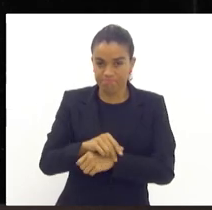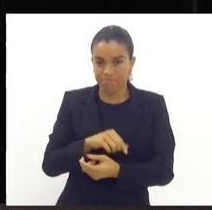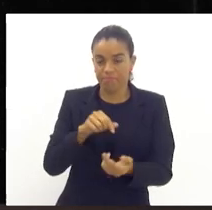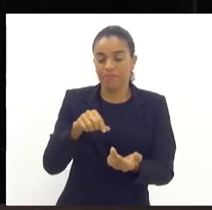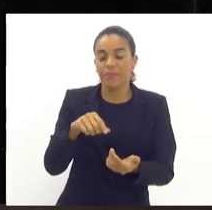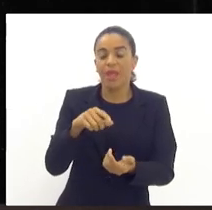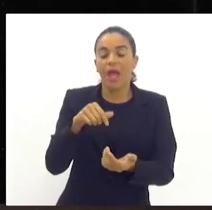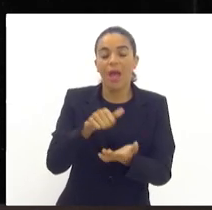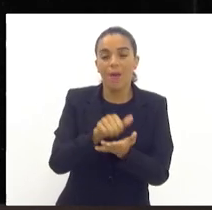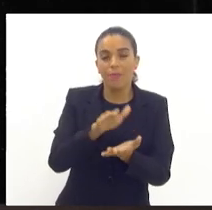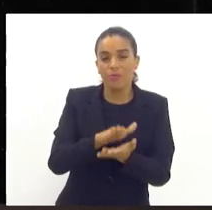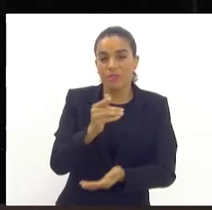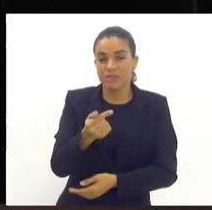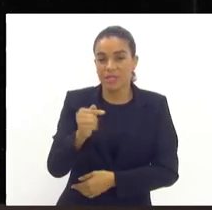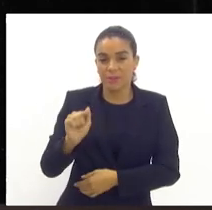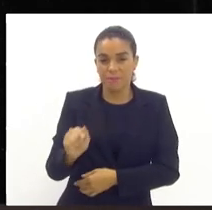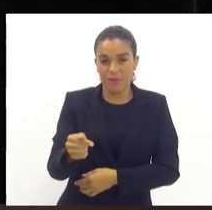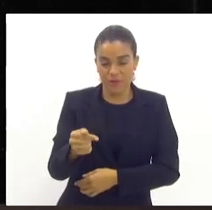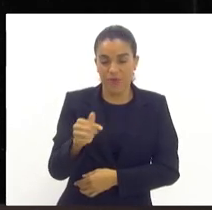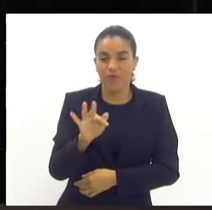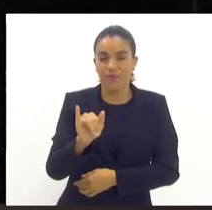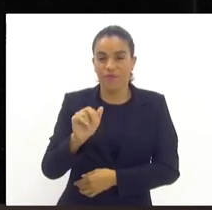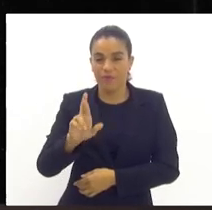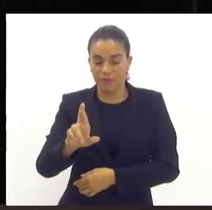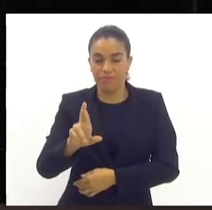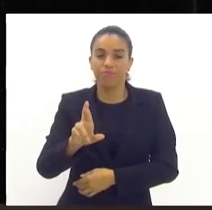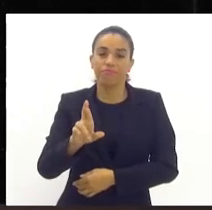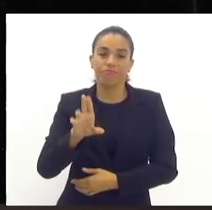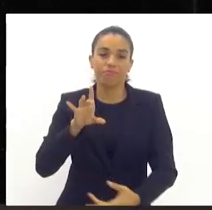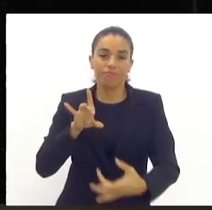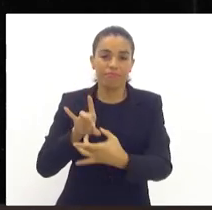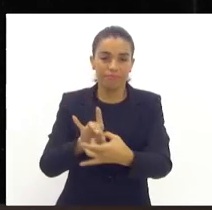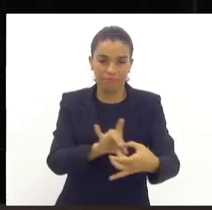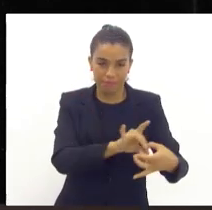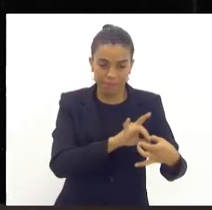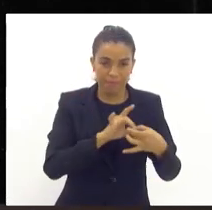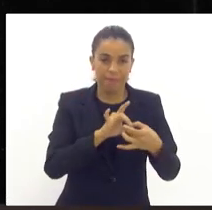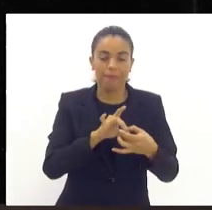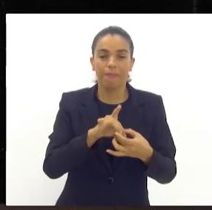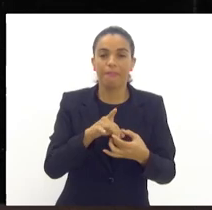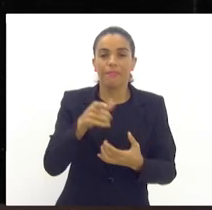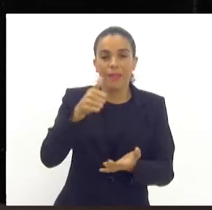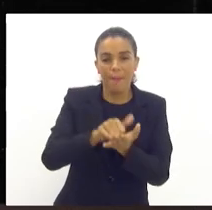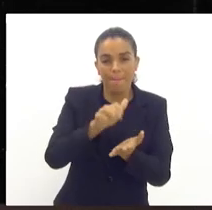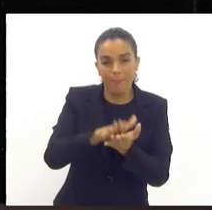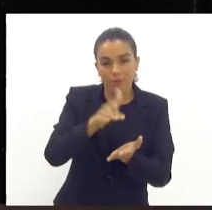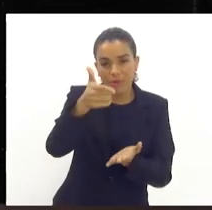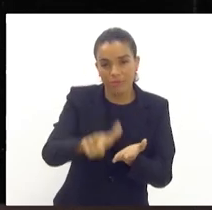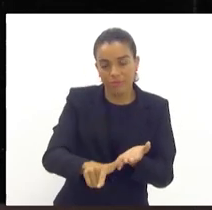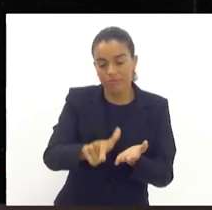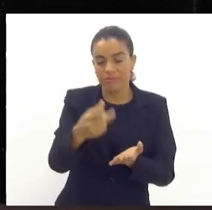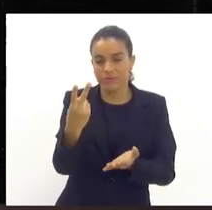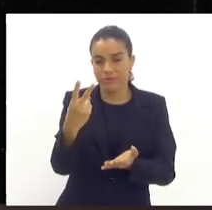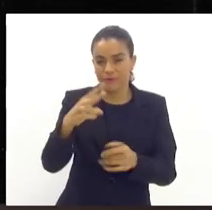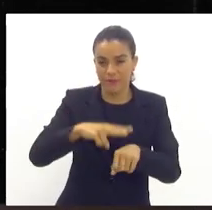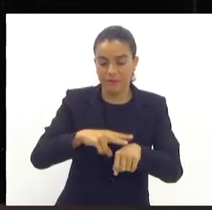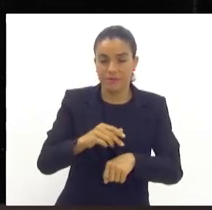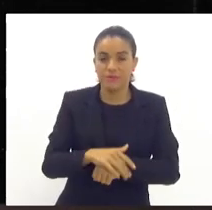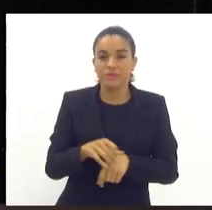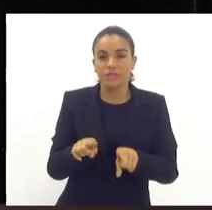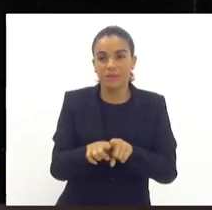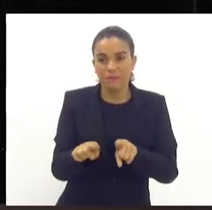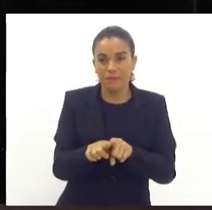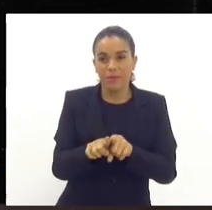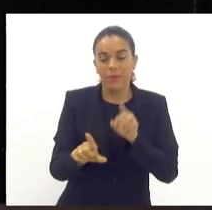de 7 mil FI, unidade fiscal correspondente em cada caso de reincidência. Então, é uma lei importante que